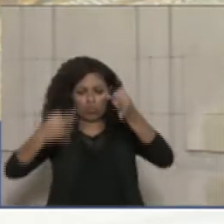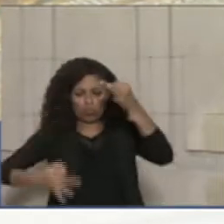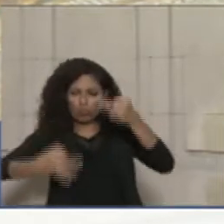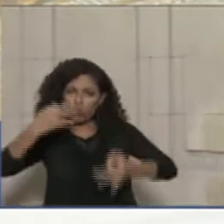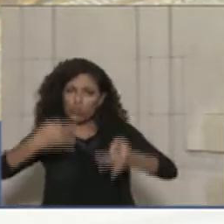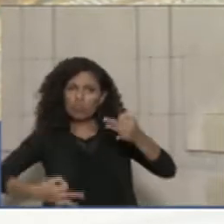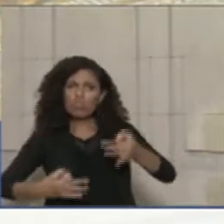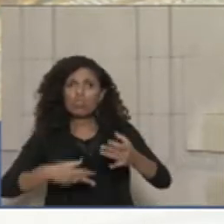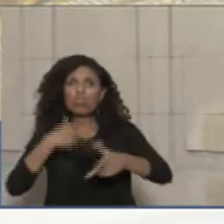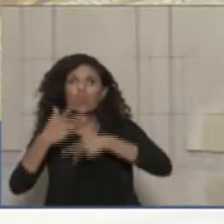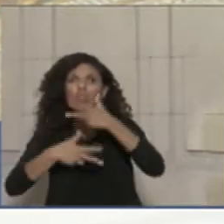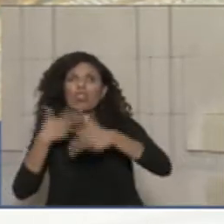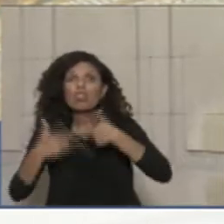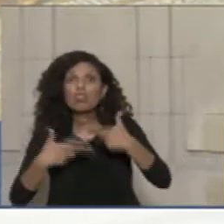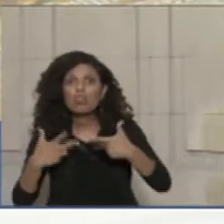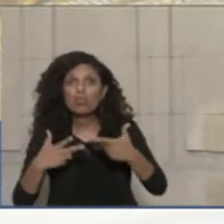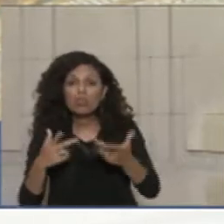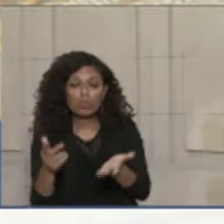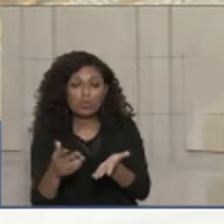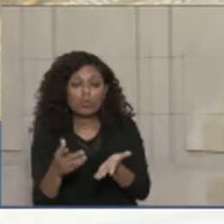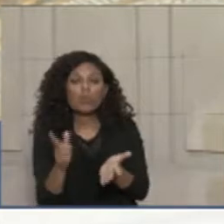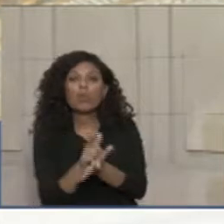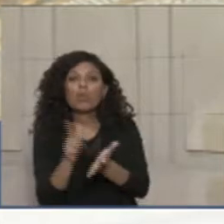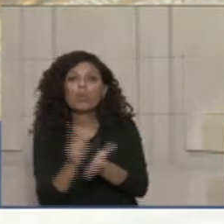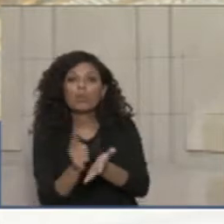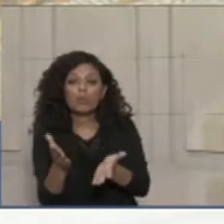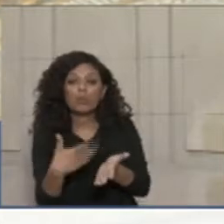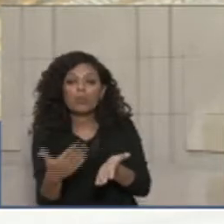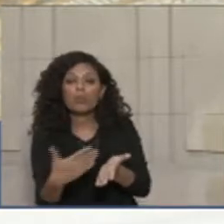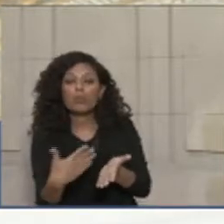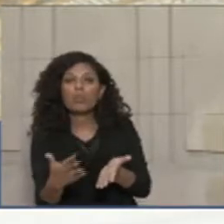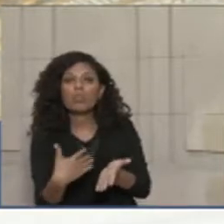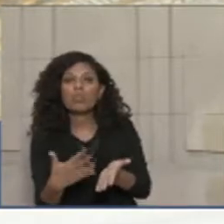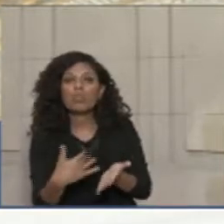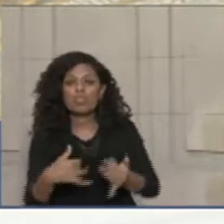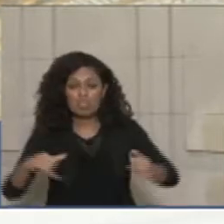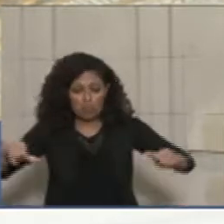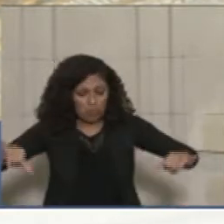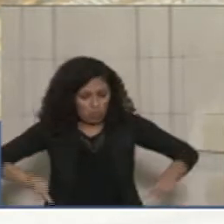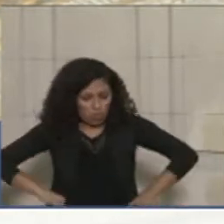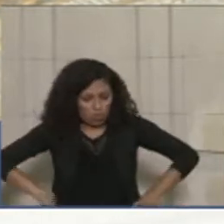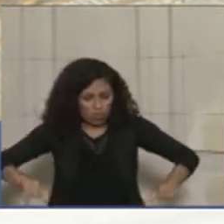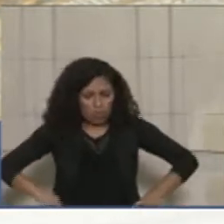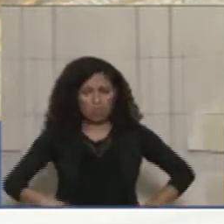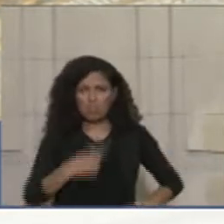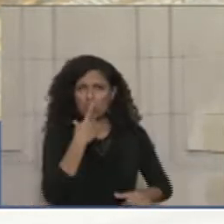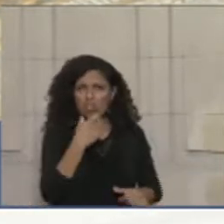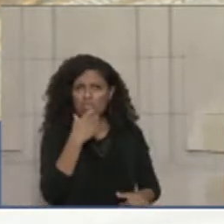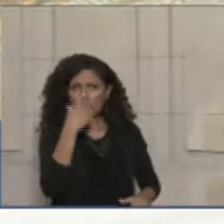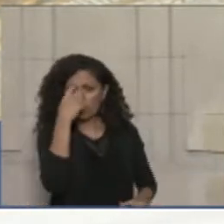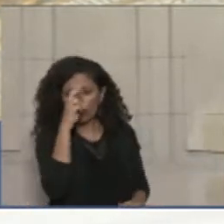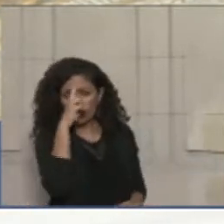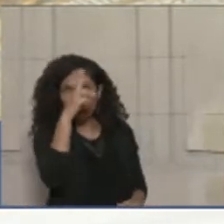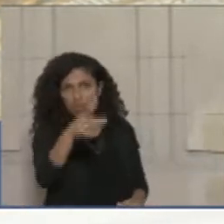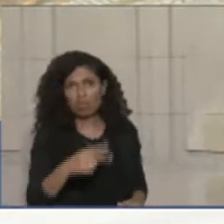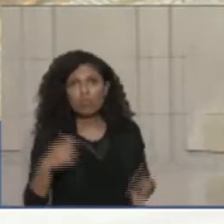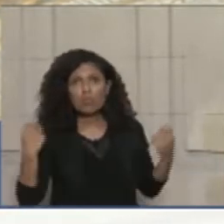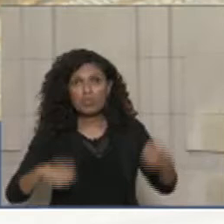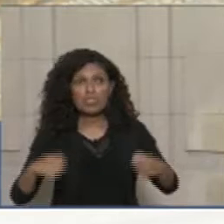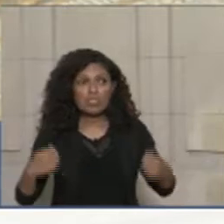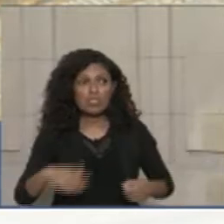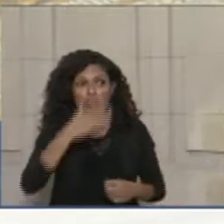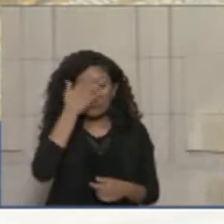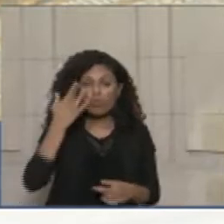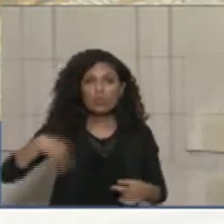reivindicando aí que os documentos da ditadura militar sangrenta e assassina sejam colocados aí para que